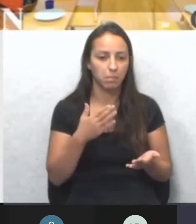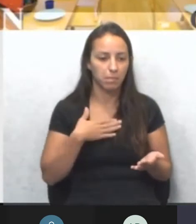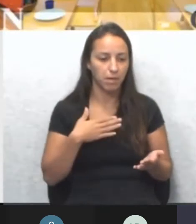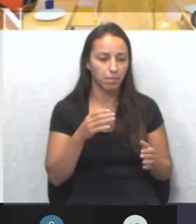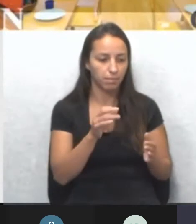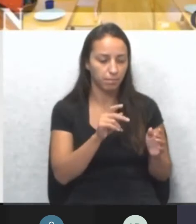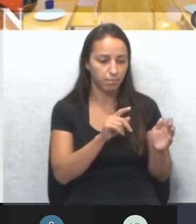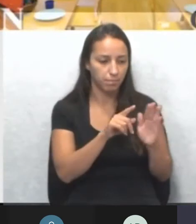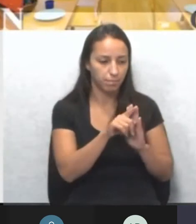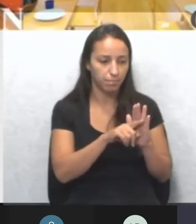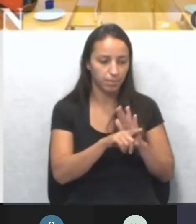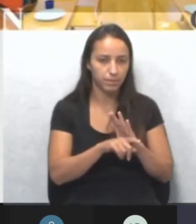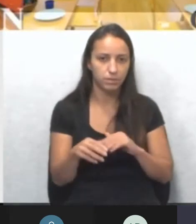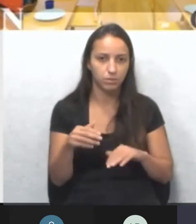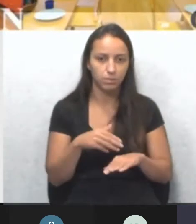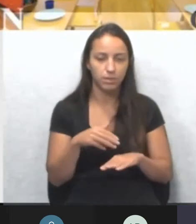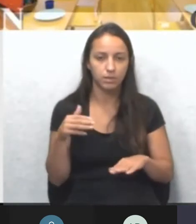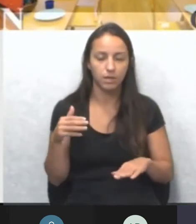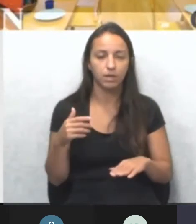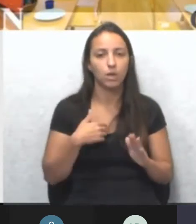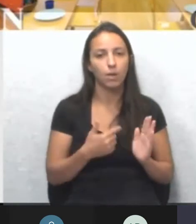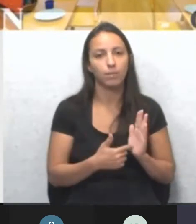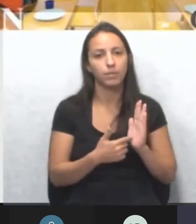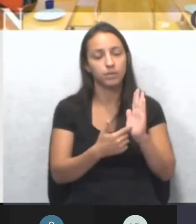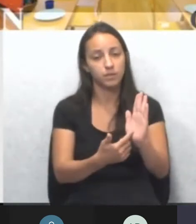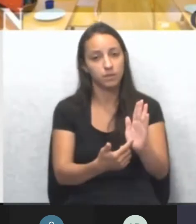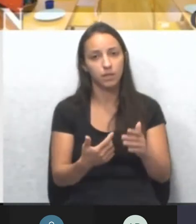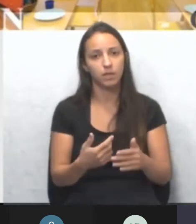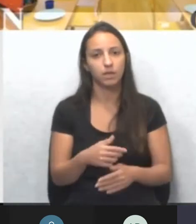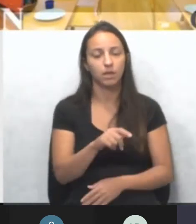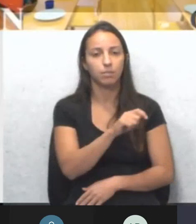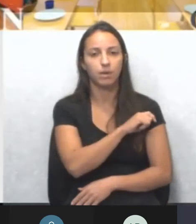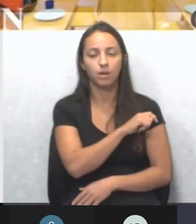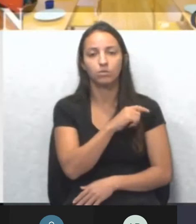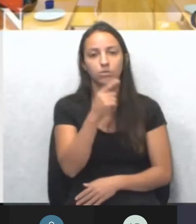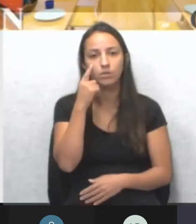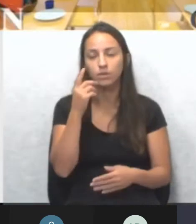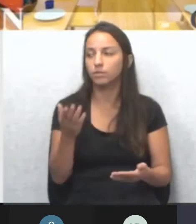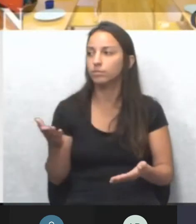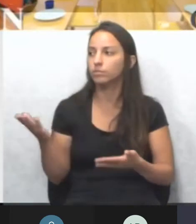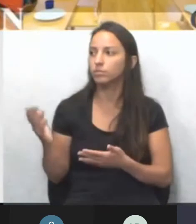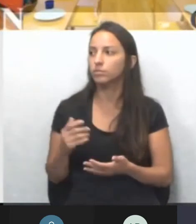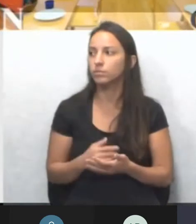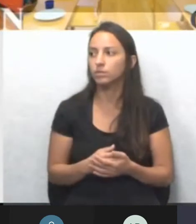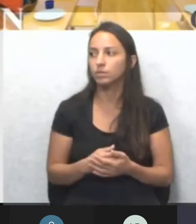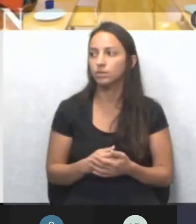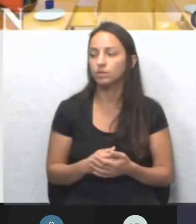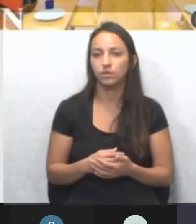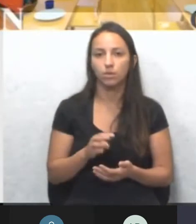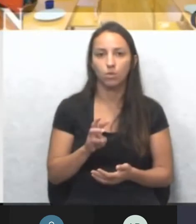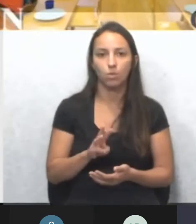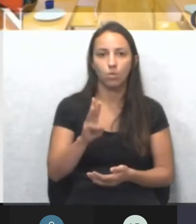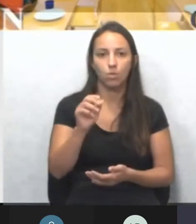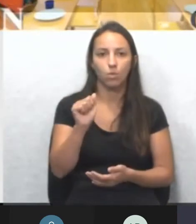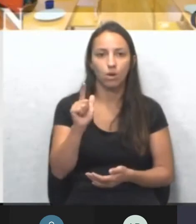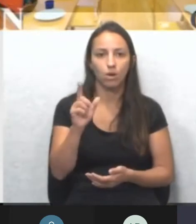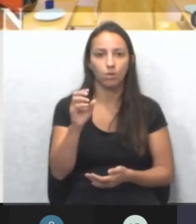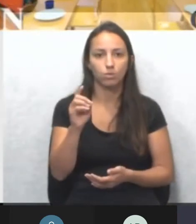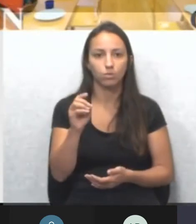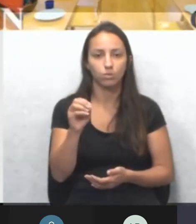mestrado, ok? Em que eu apresentei justamente para alunos. Esses alunos eram tanto de escolas Waldorf como